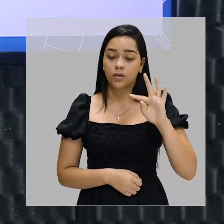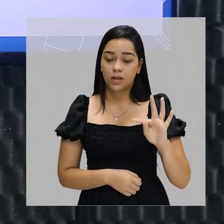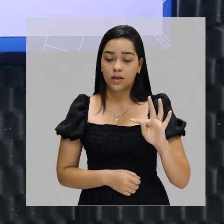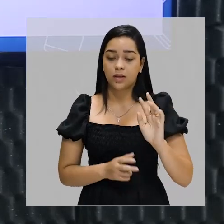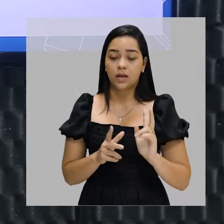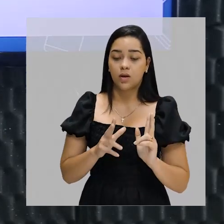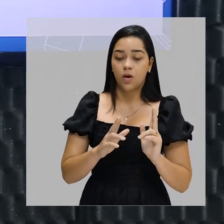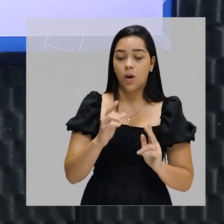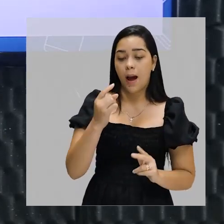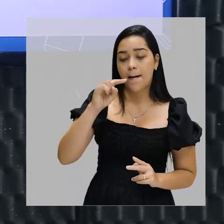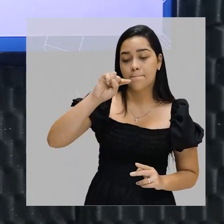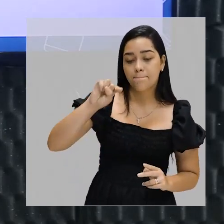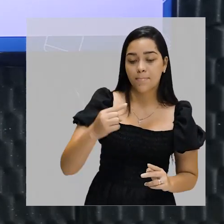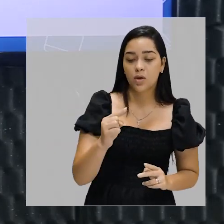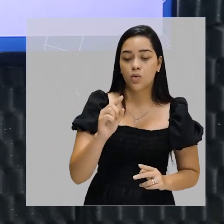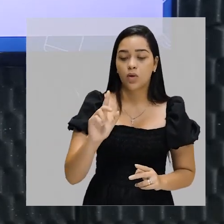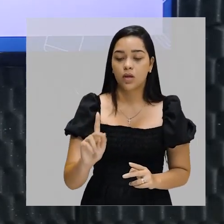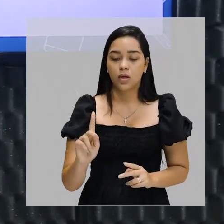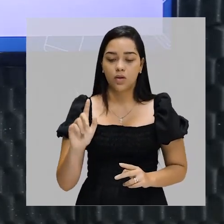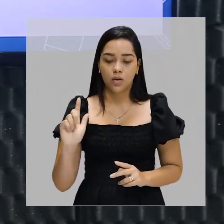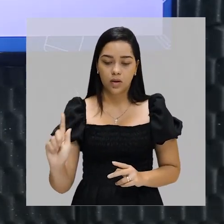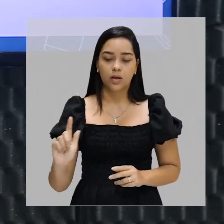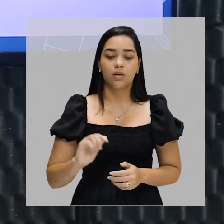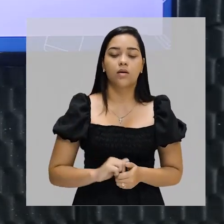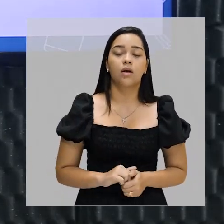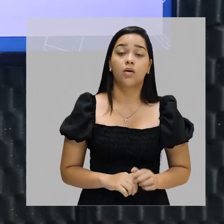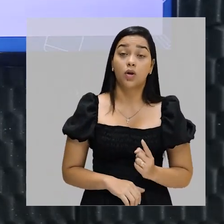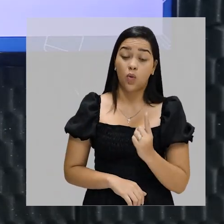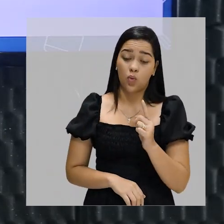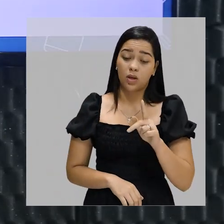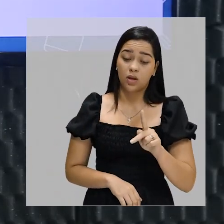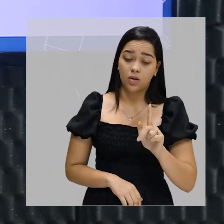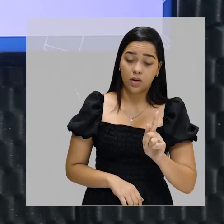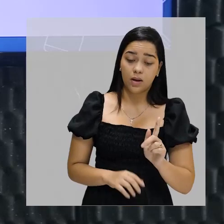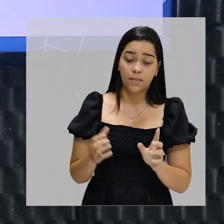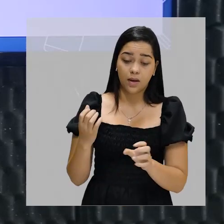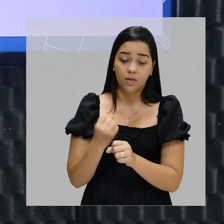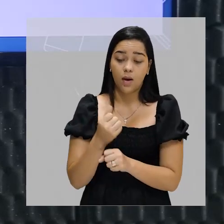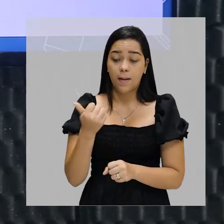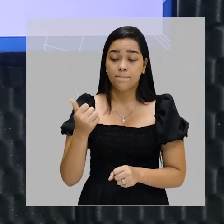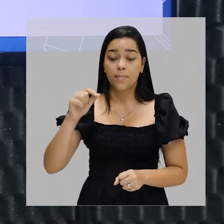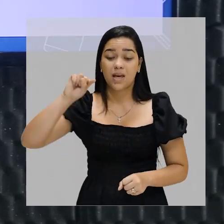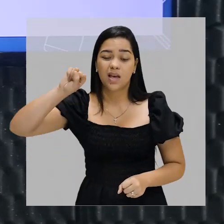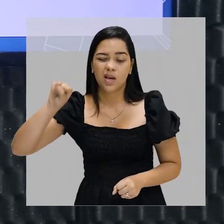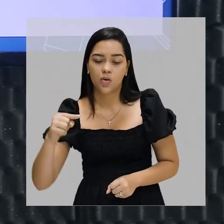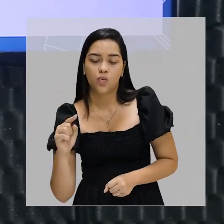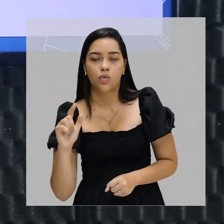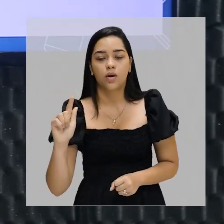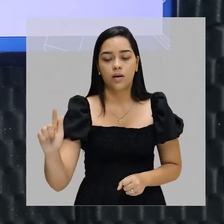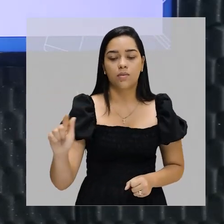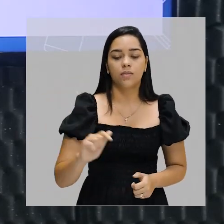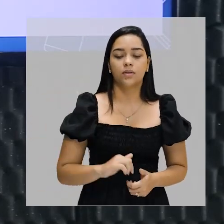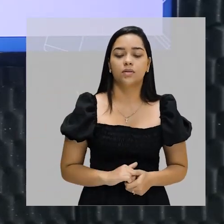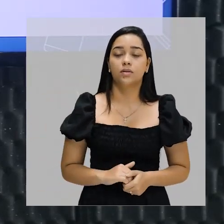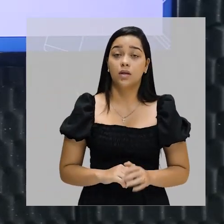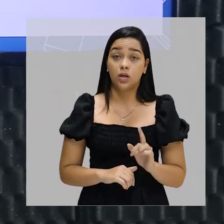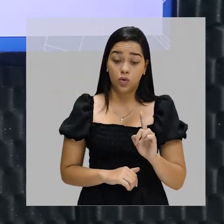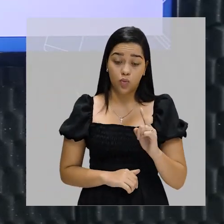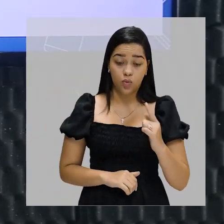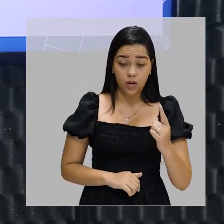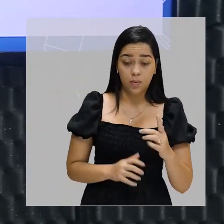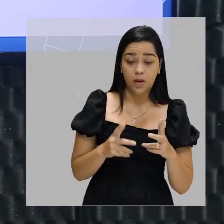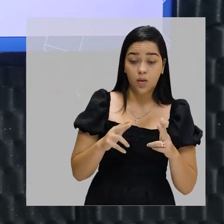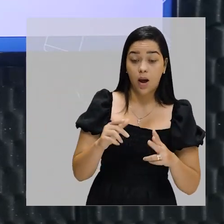equivale a 1000 quilogramas. Já 1 quilograma equivale a 1000 gramas. E 1